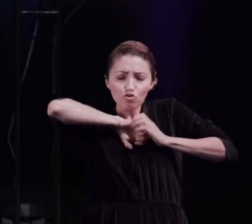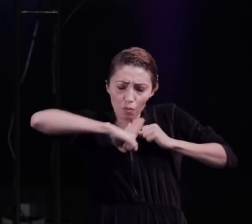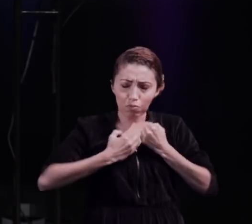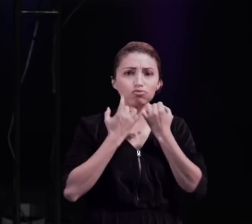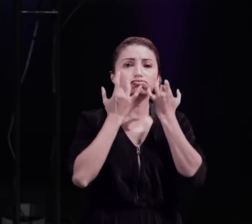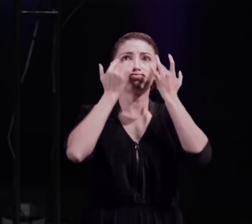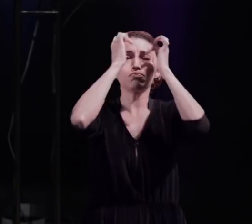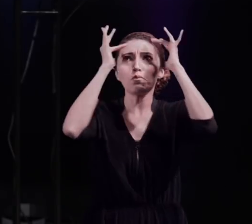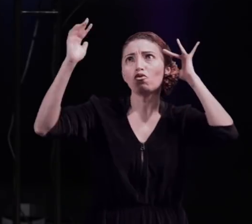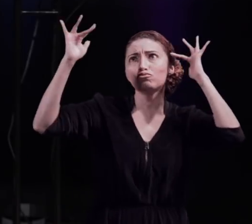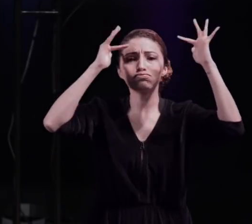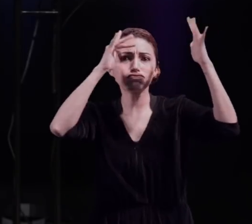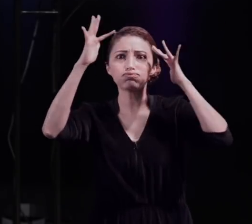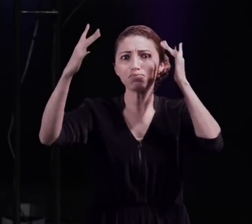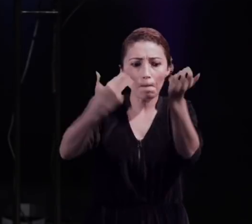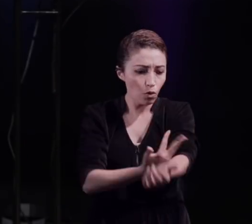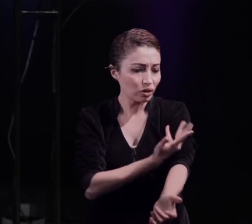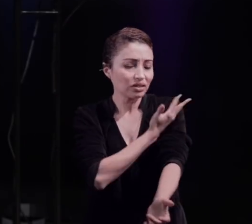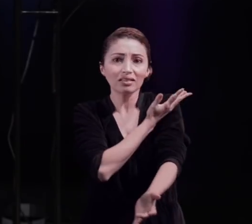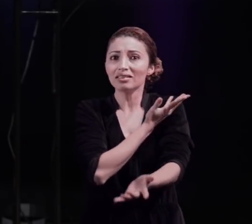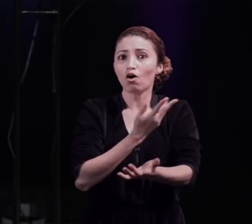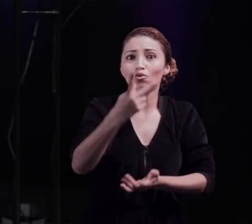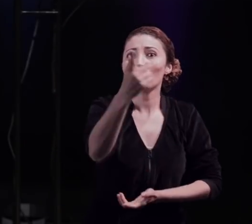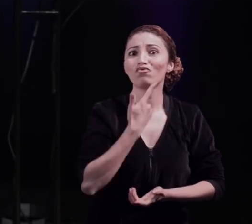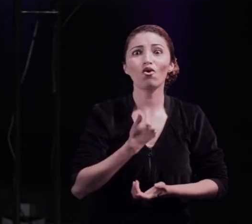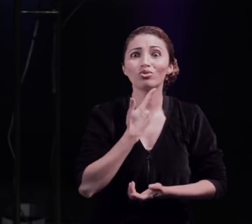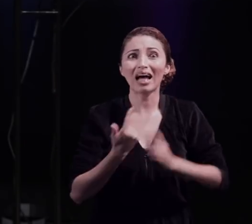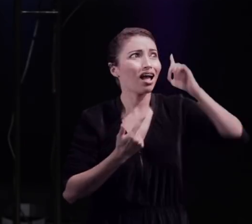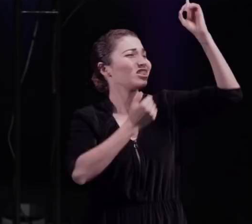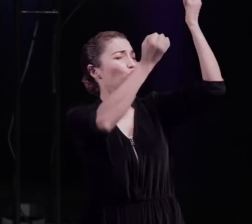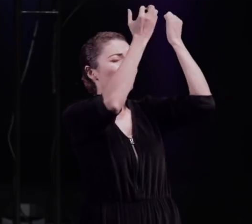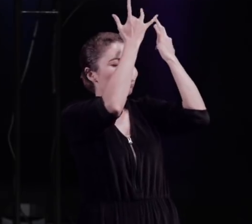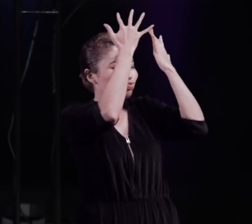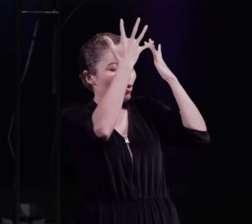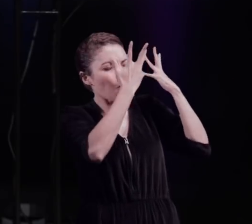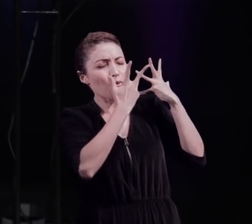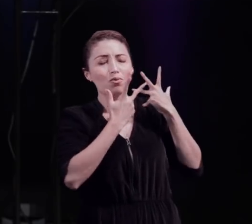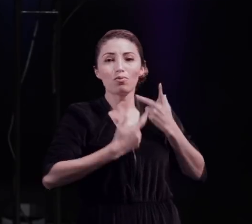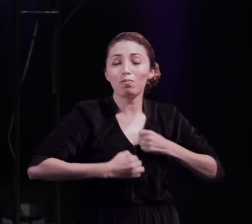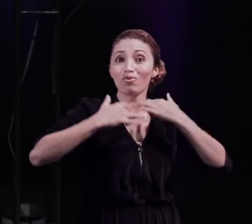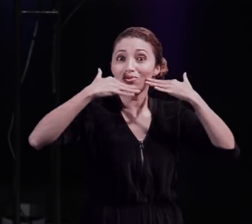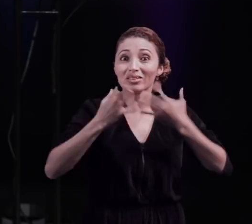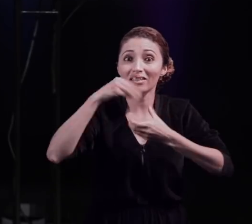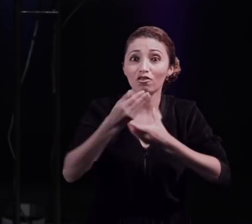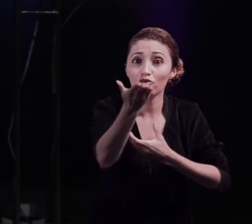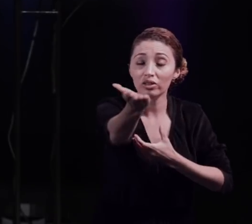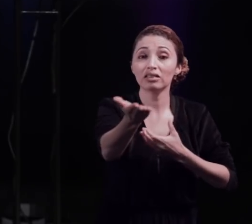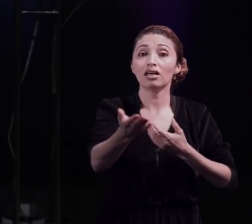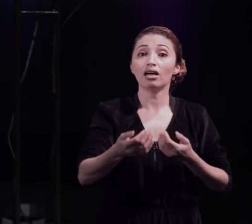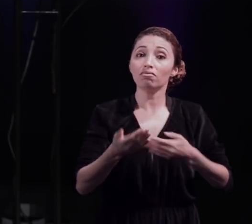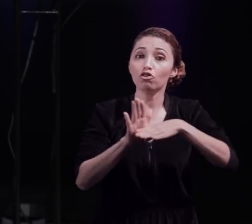dentro de você, age na sua mente, nas suas emoções, na sua vontade. Deus agindo em você.